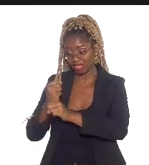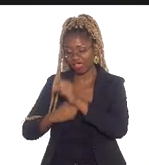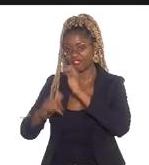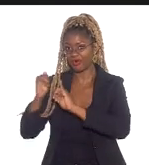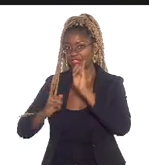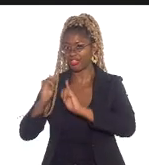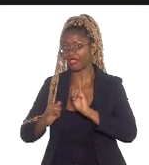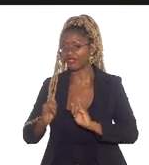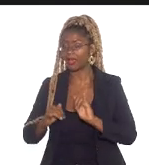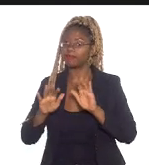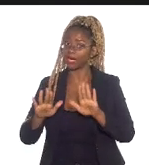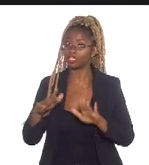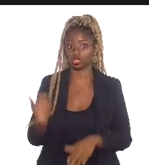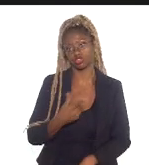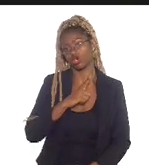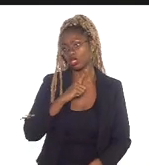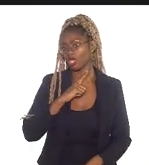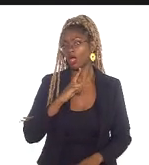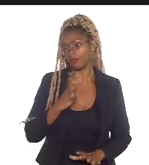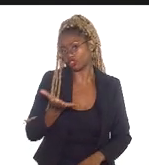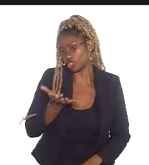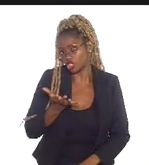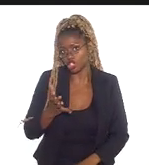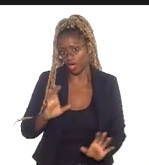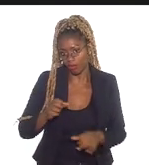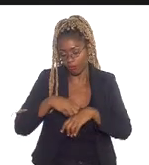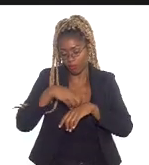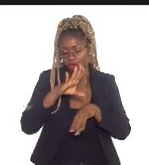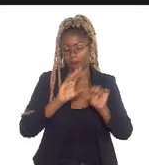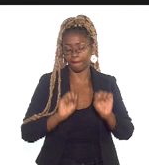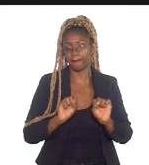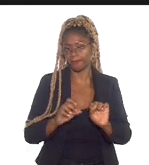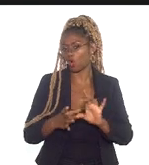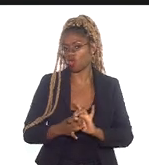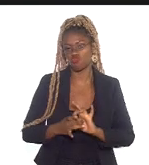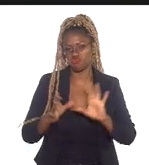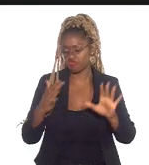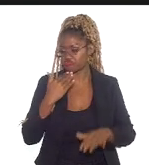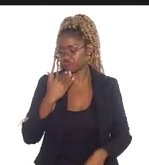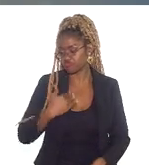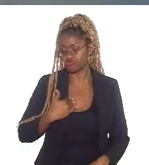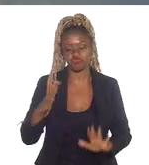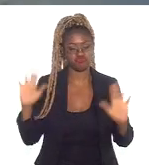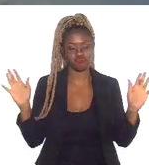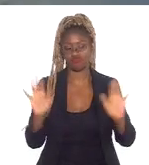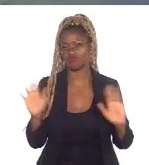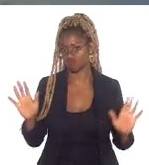obviamente, nós os temos e, se necessário for, nós estamos à disposição